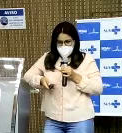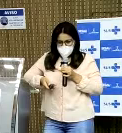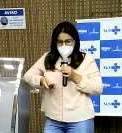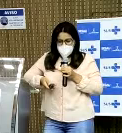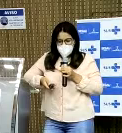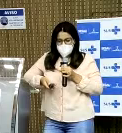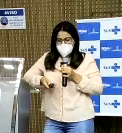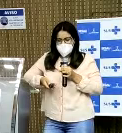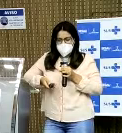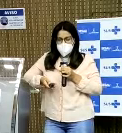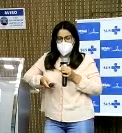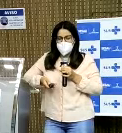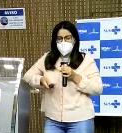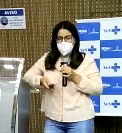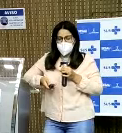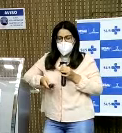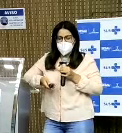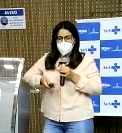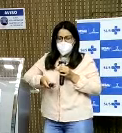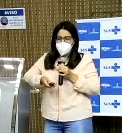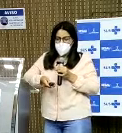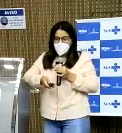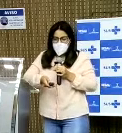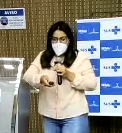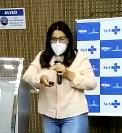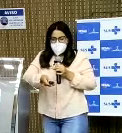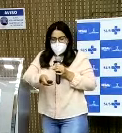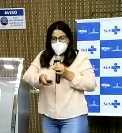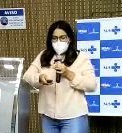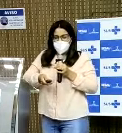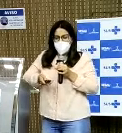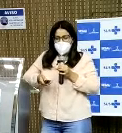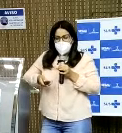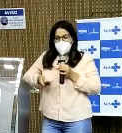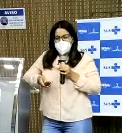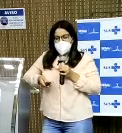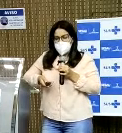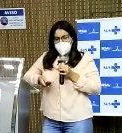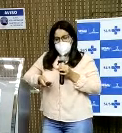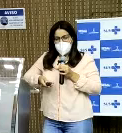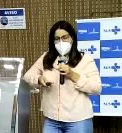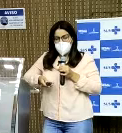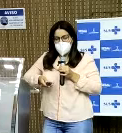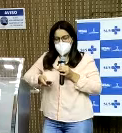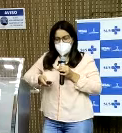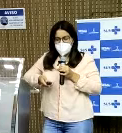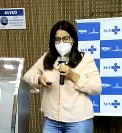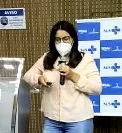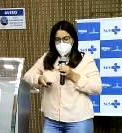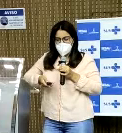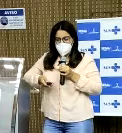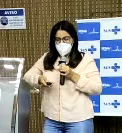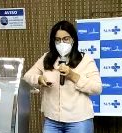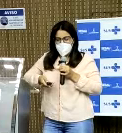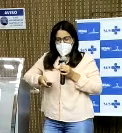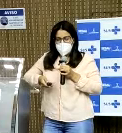beneficiários do Bolsa Família. Famílias cadastradas do Bolsa Família em 2020 foram 2.239. No primeiro semestre